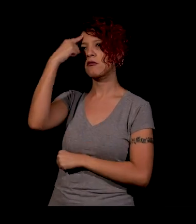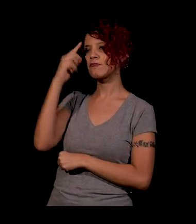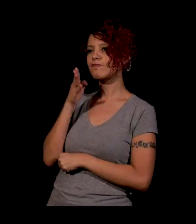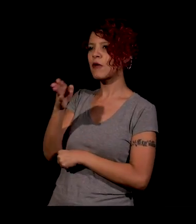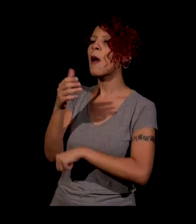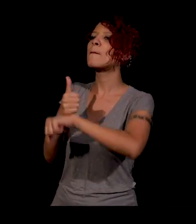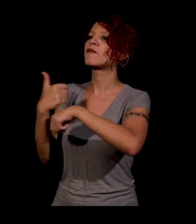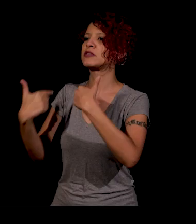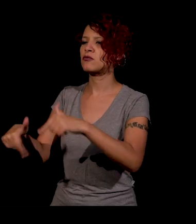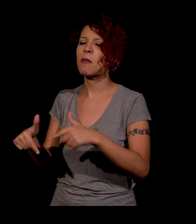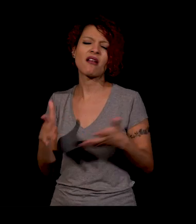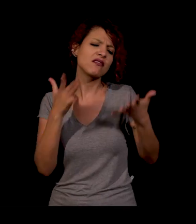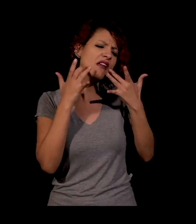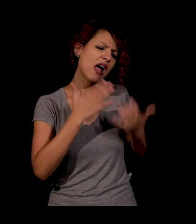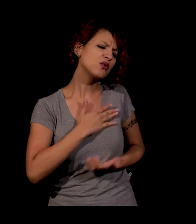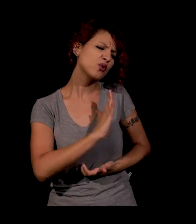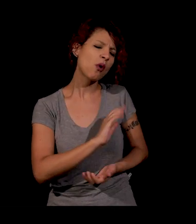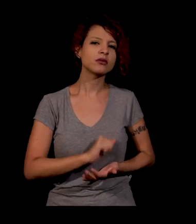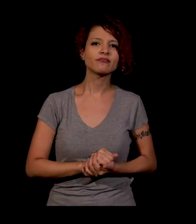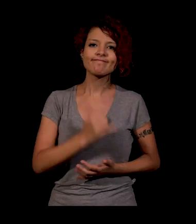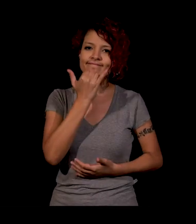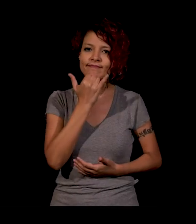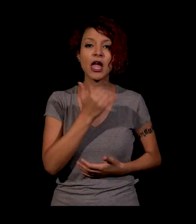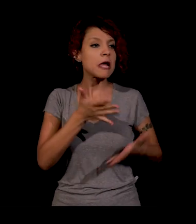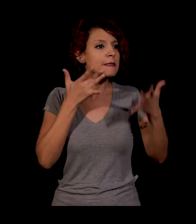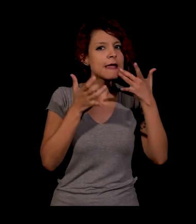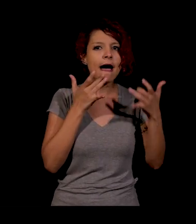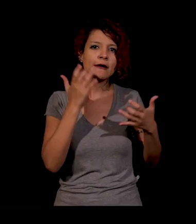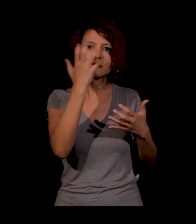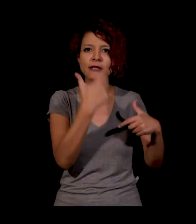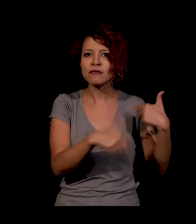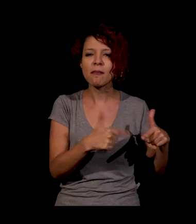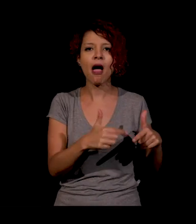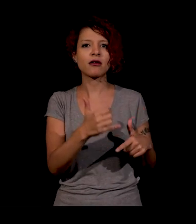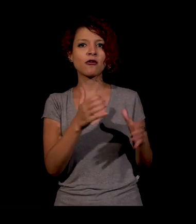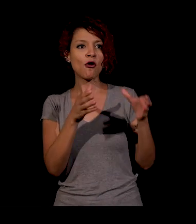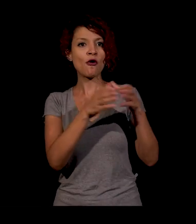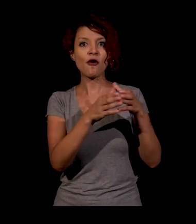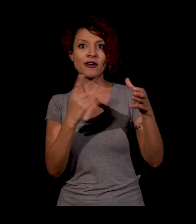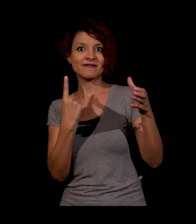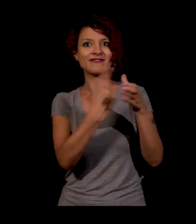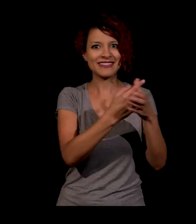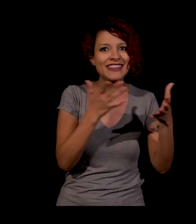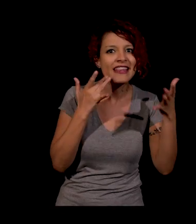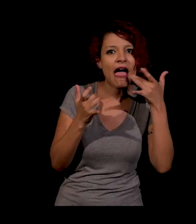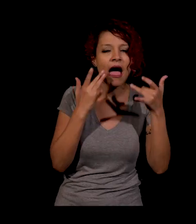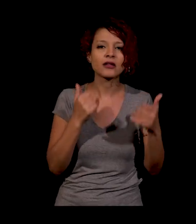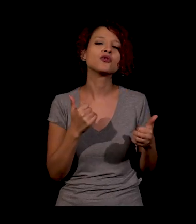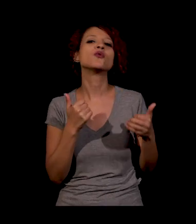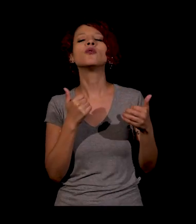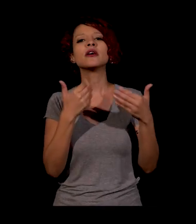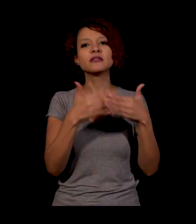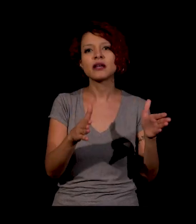ser jornalista. E teatro é uma coisa que eu gosto. Mas aí eu comecei a fazer teatro mais sério. Quando eu vi, eu estava numa companhia de teatro. E aí eu estreiei uma peça